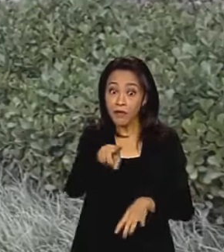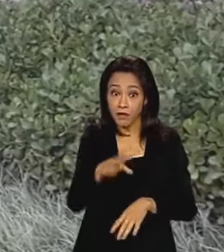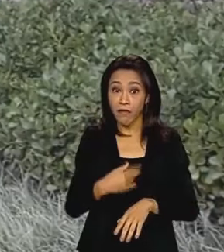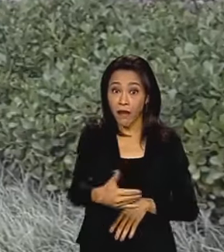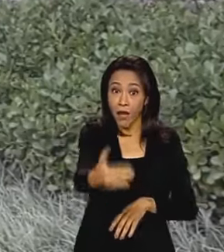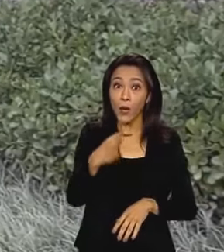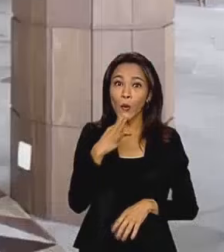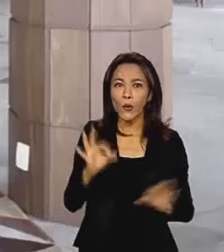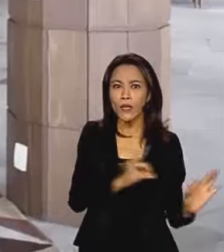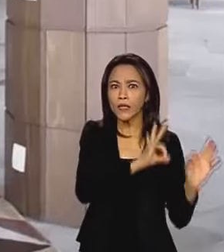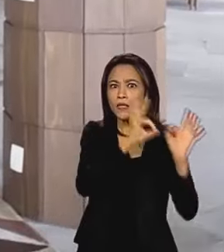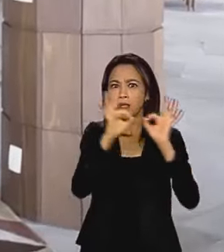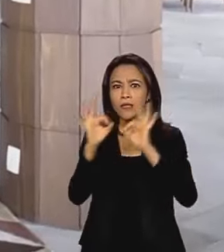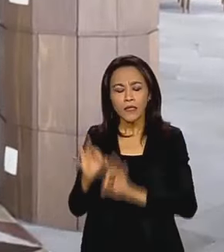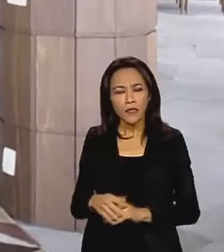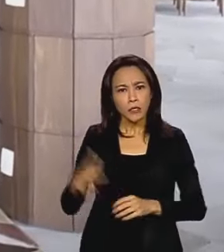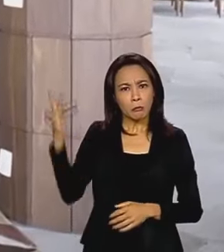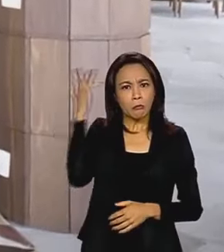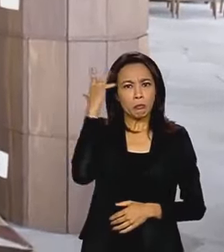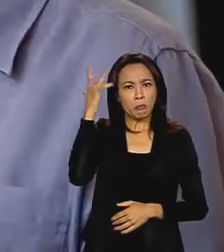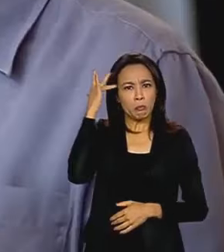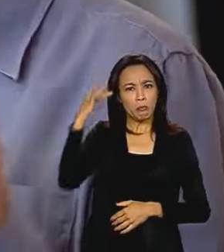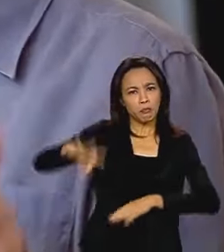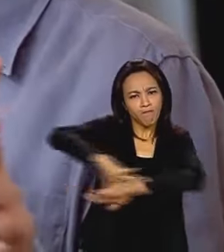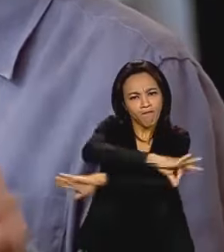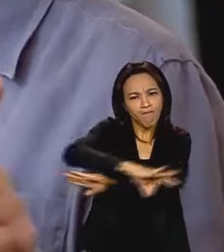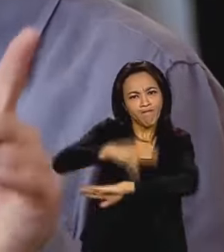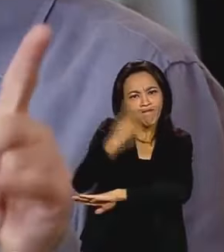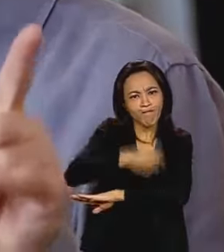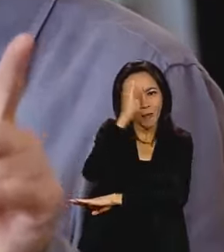vai ser renomados arquitetos brasileiros